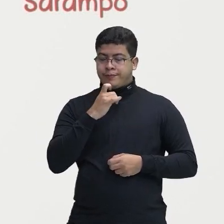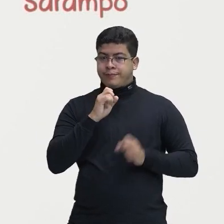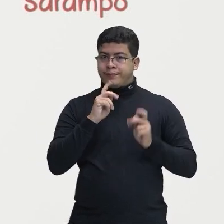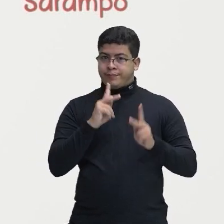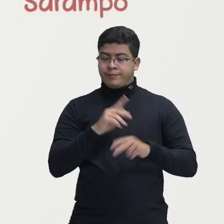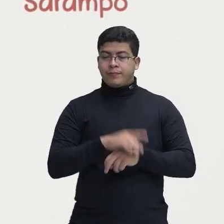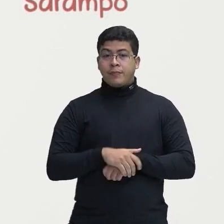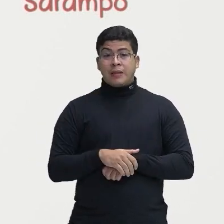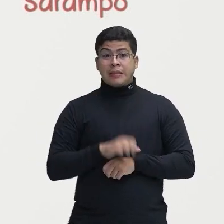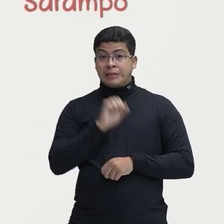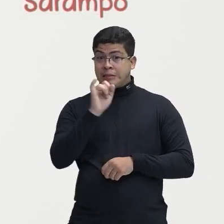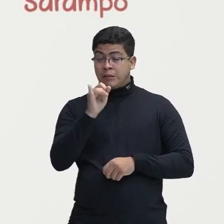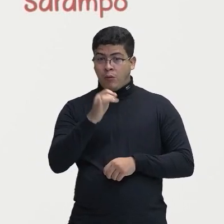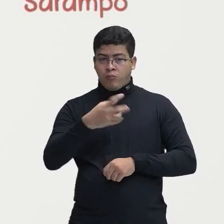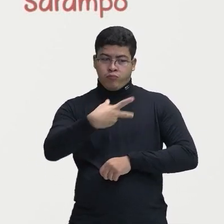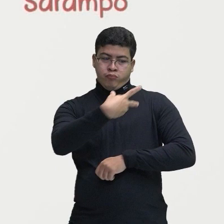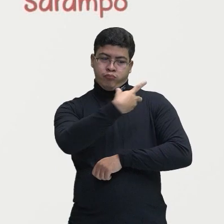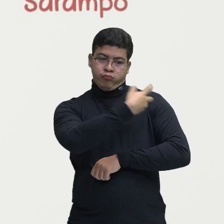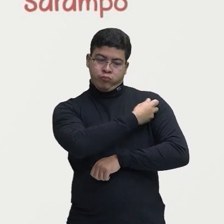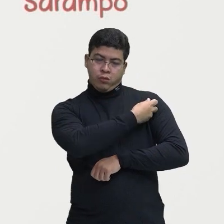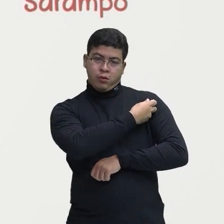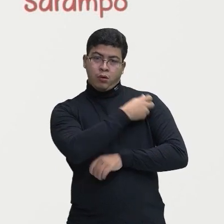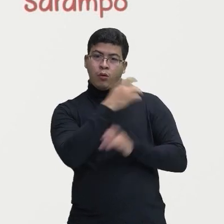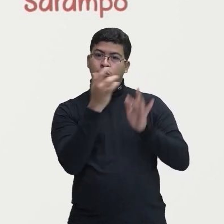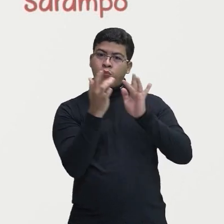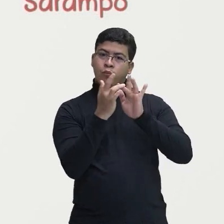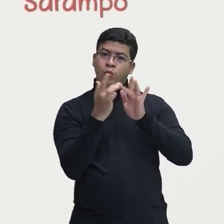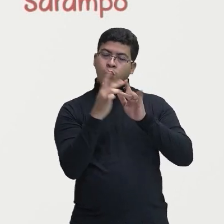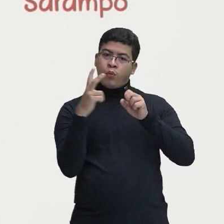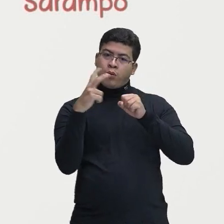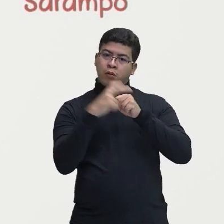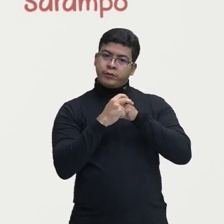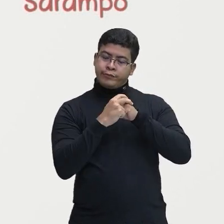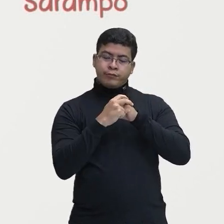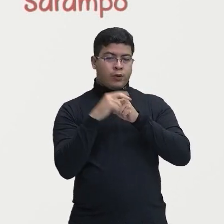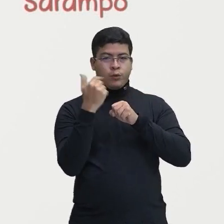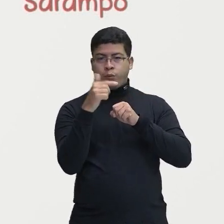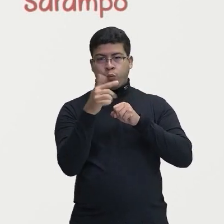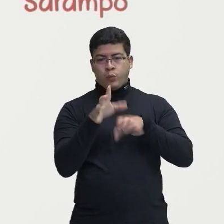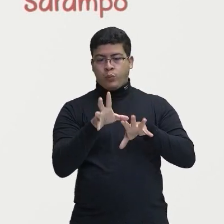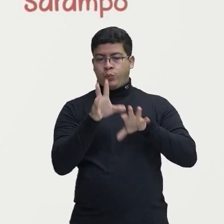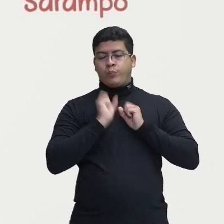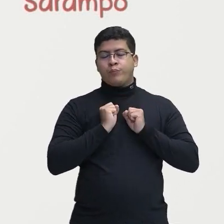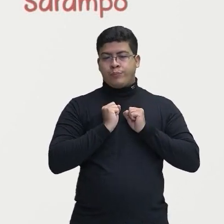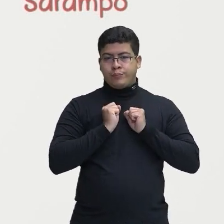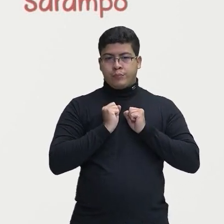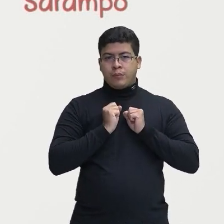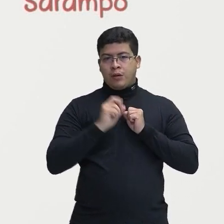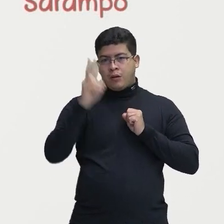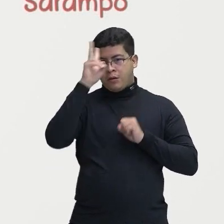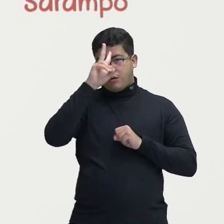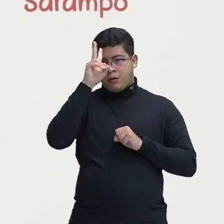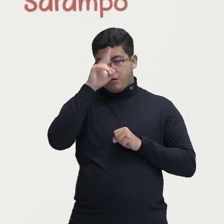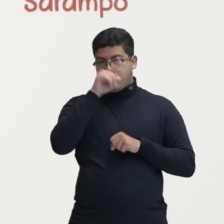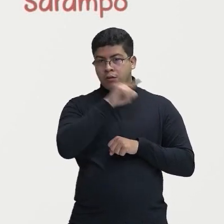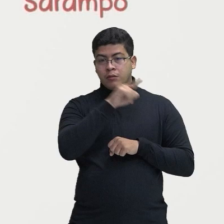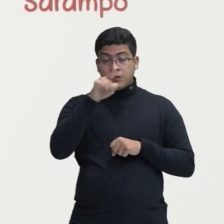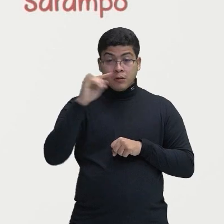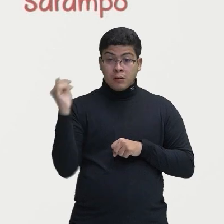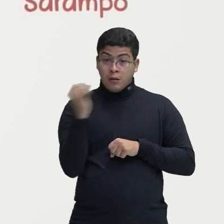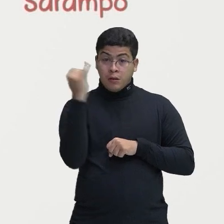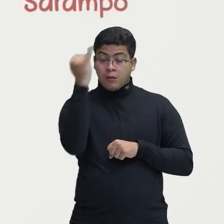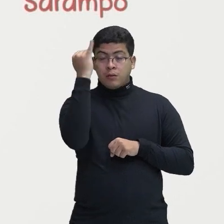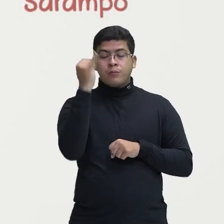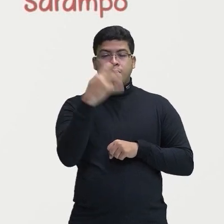em contato com esse tipo de vírus, eu não pego a doença, né? Então, a gente relembra a importância da vacinação